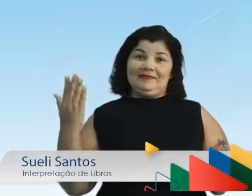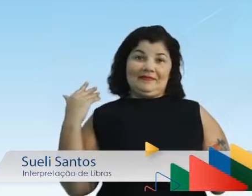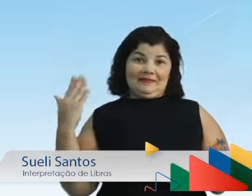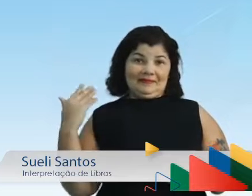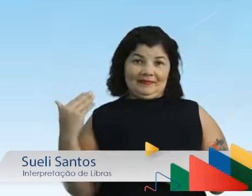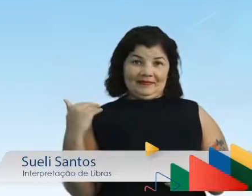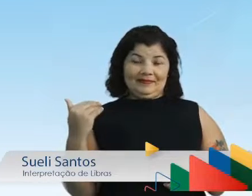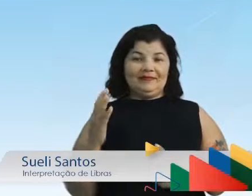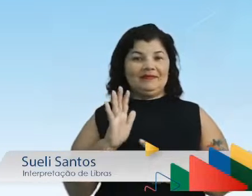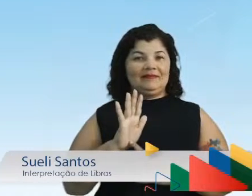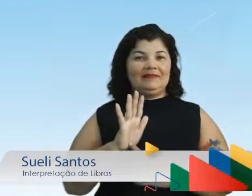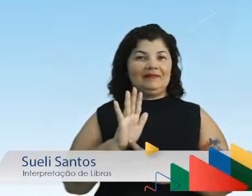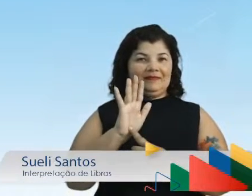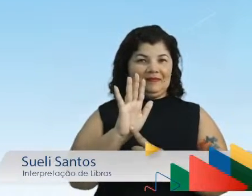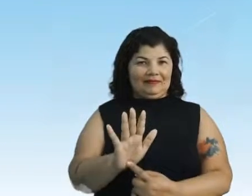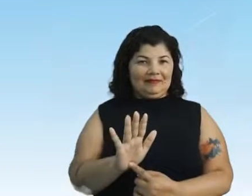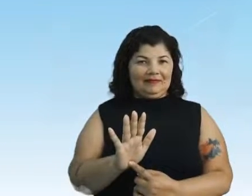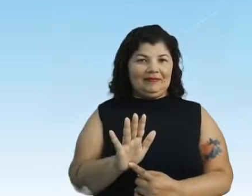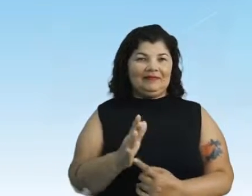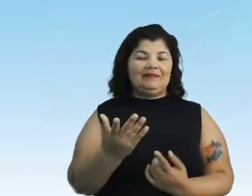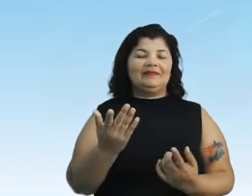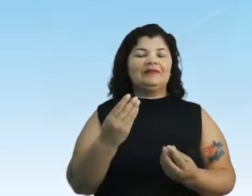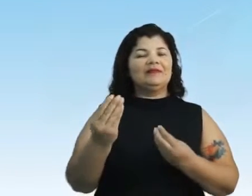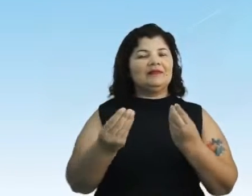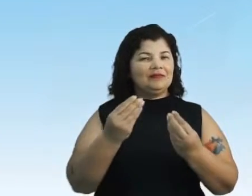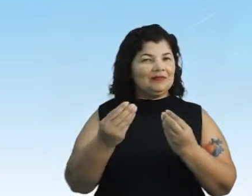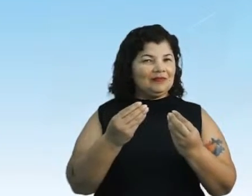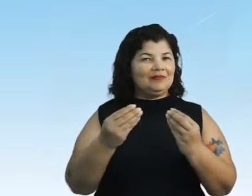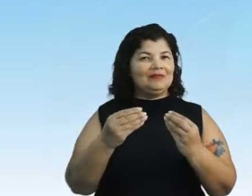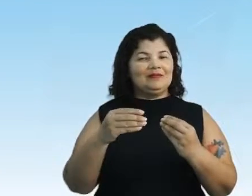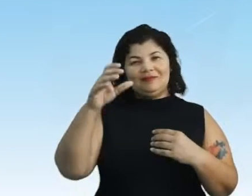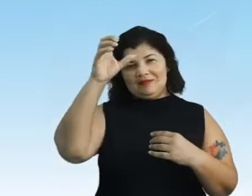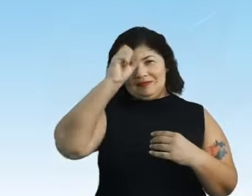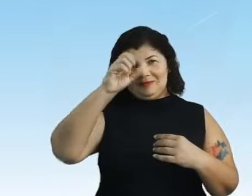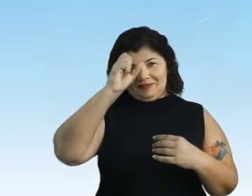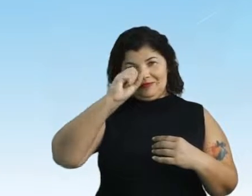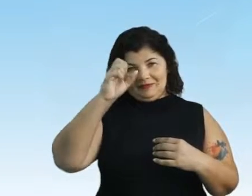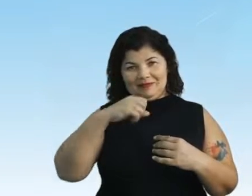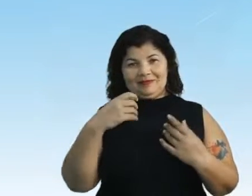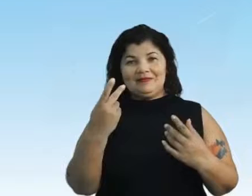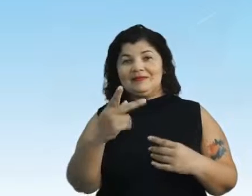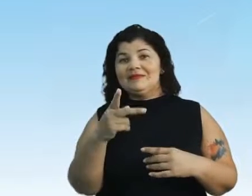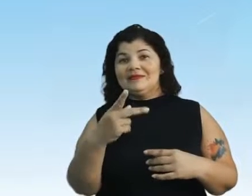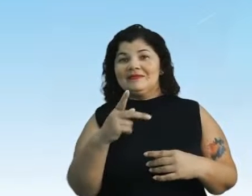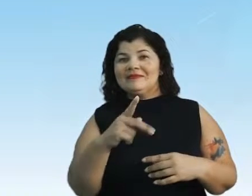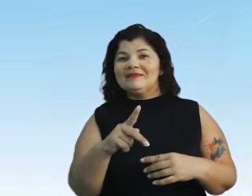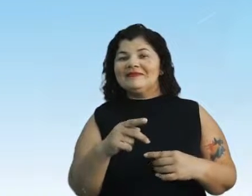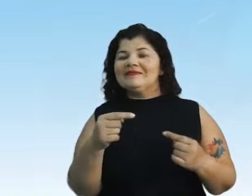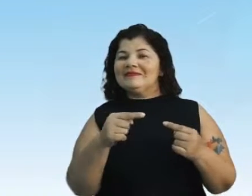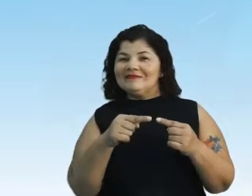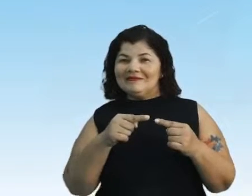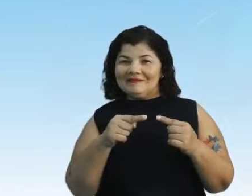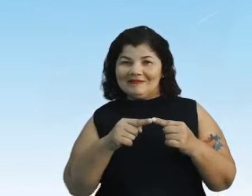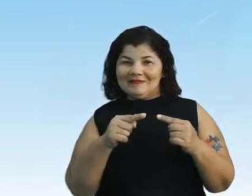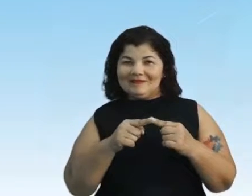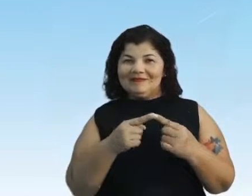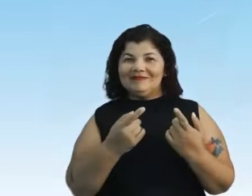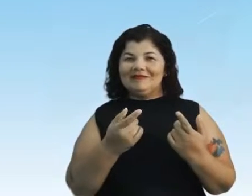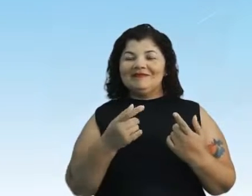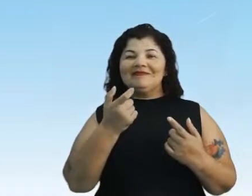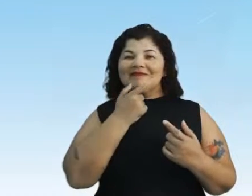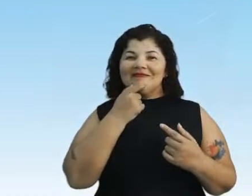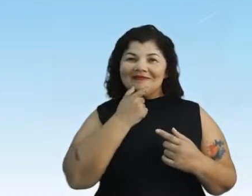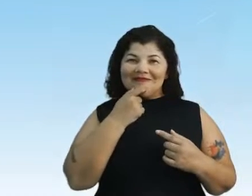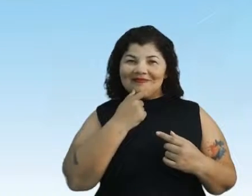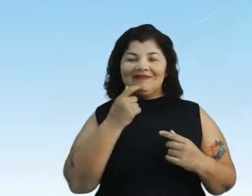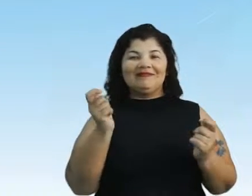aí ability, habilidades. Então já vai pensando quais são as habilidades legais que você tem que de repente